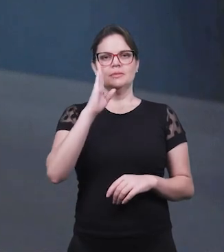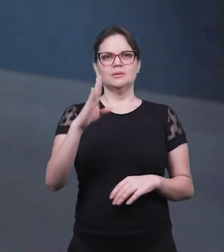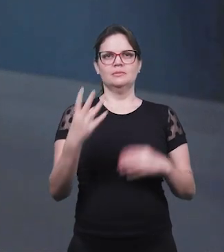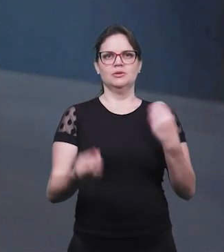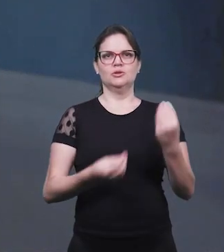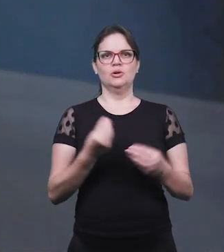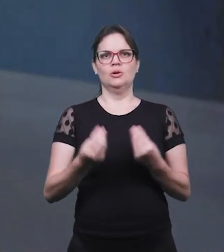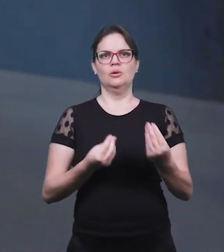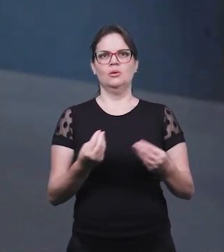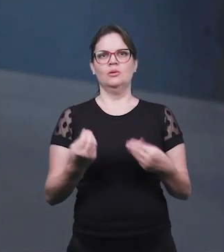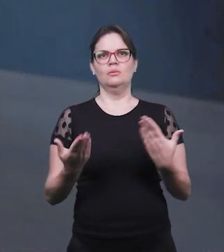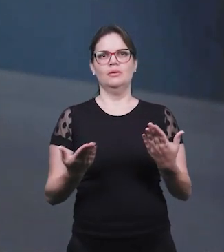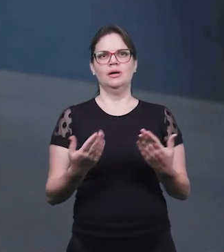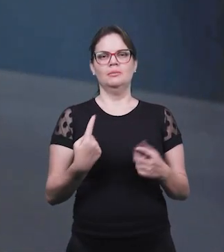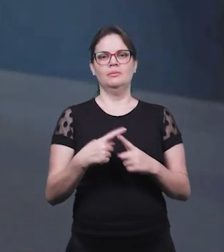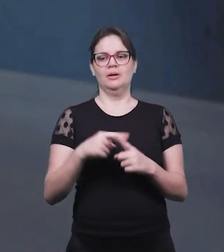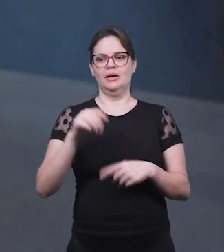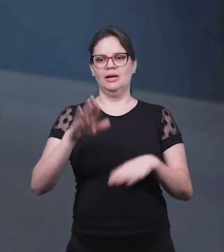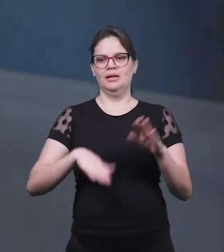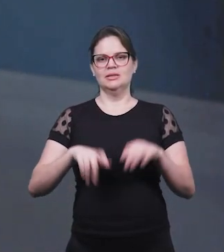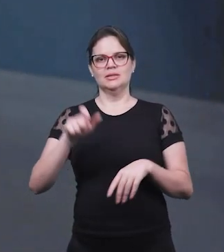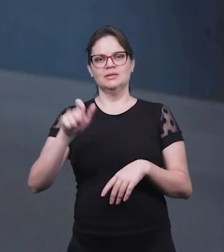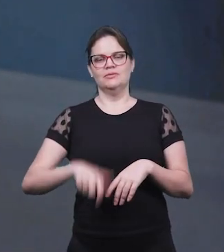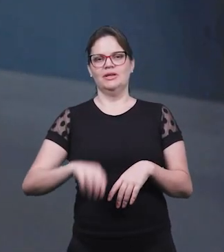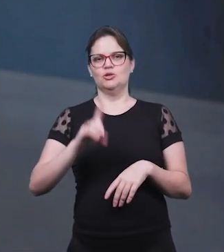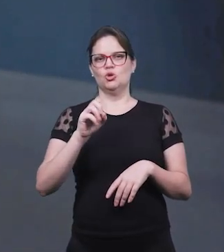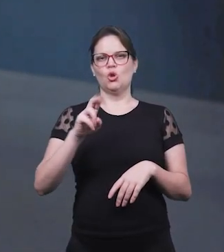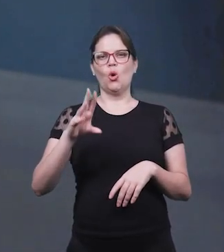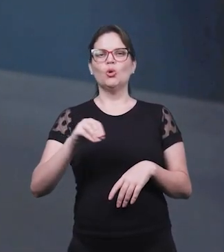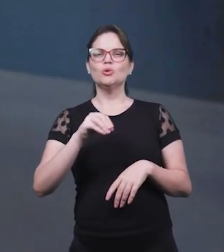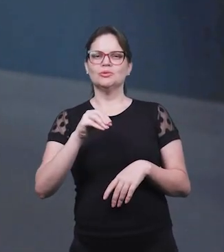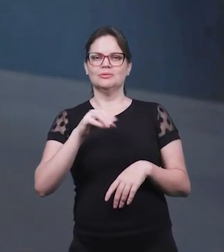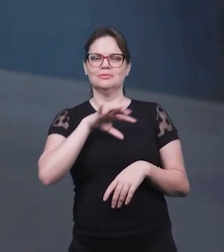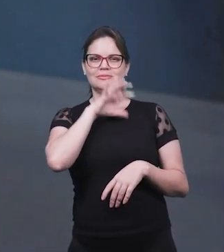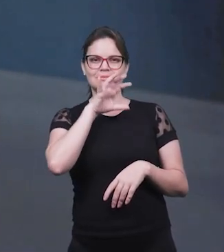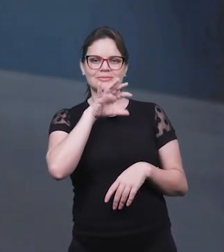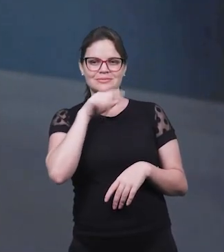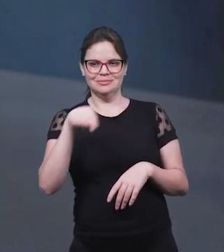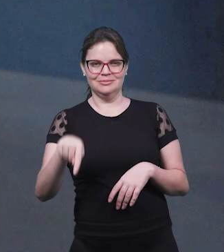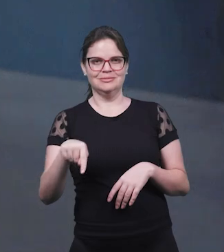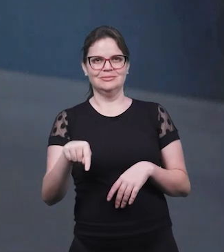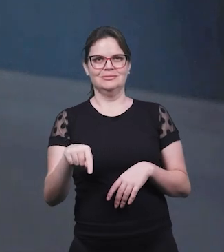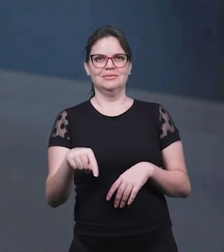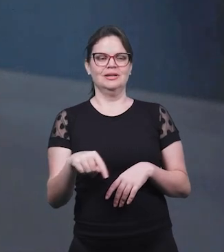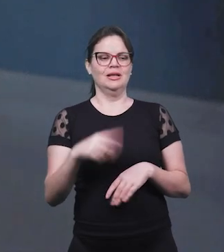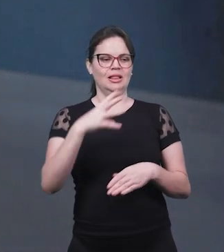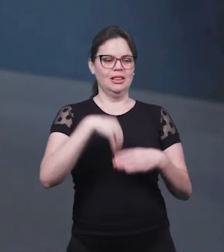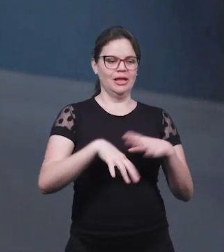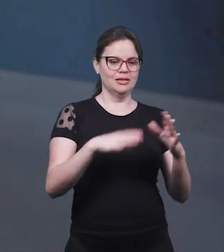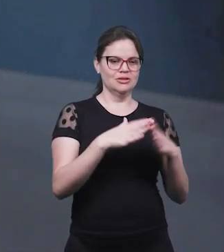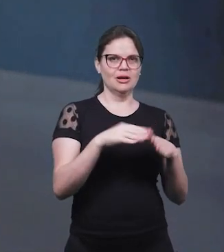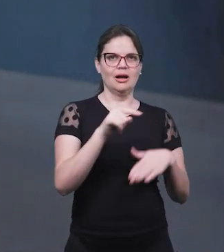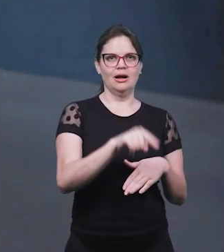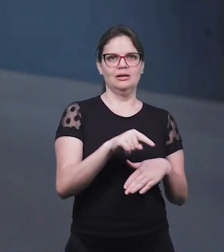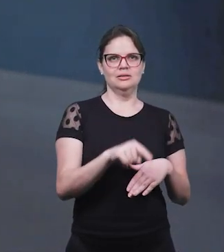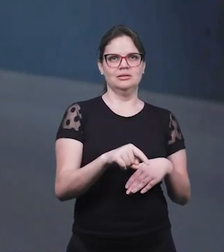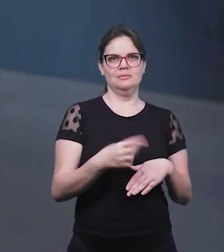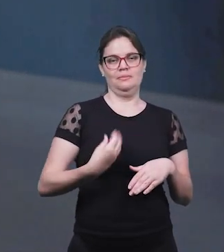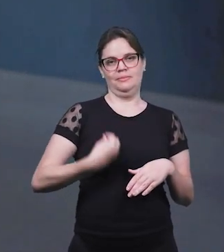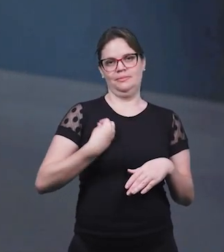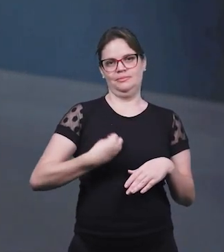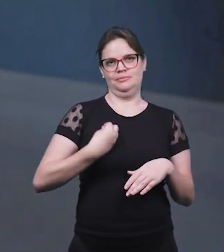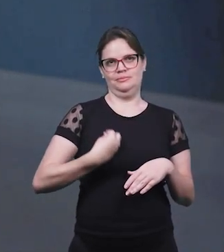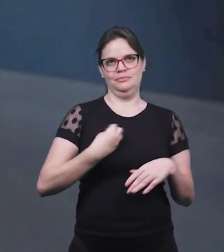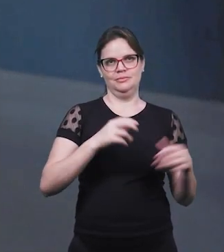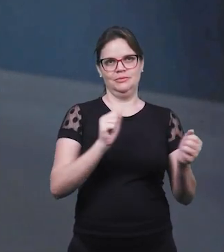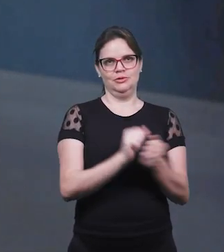né? Que o dono ele oferece para o animal, porque o animal ele foi muito domiciliado, né? Ele